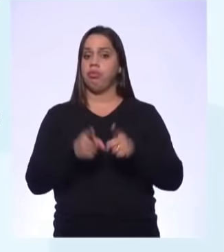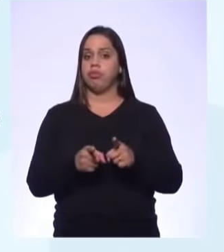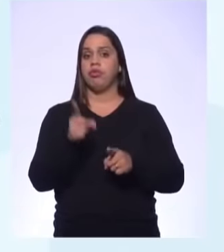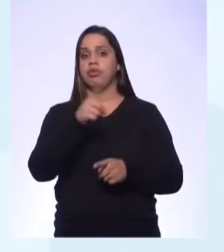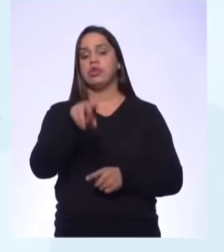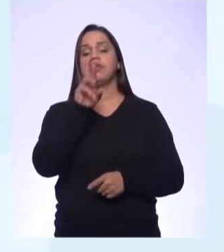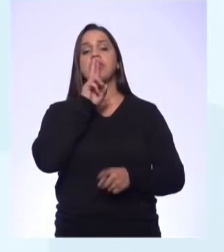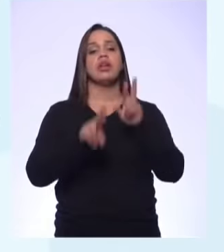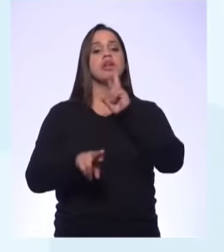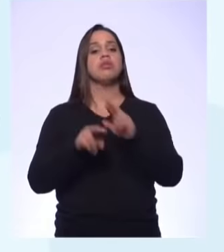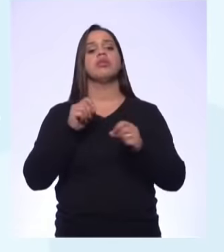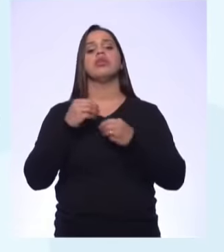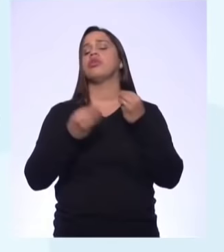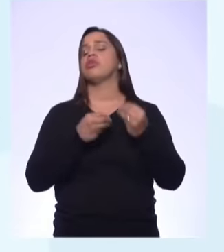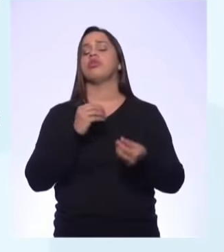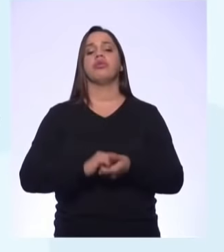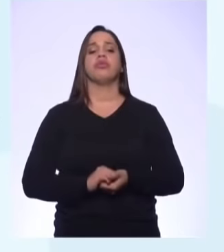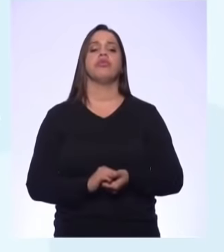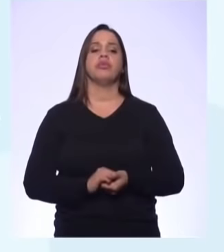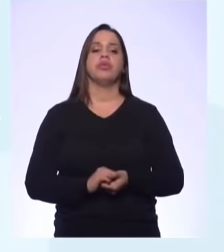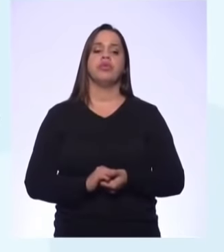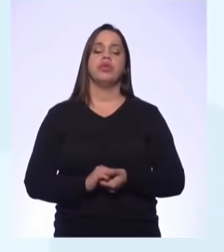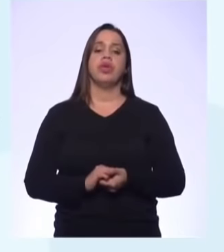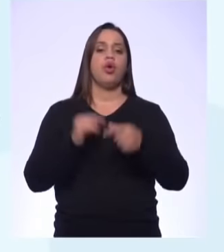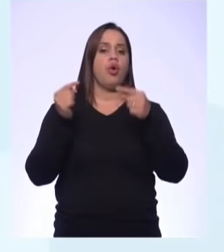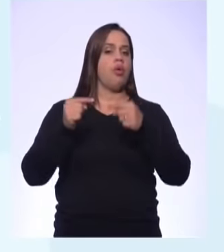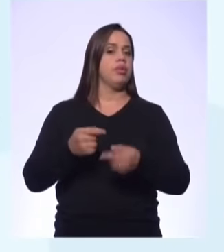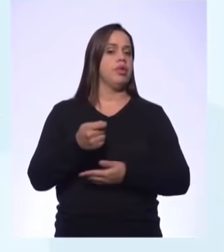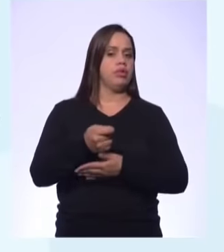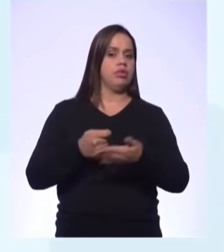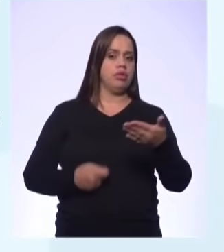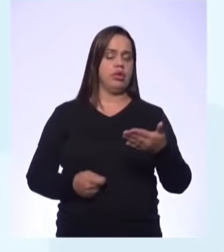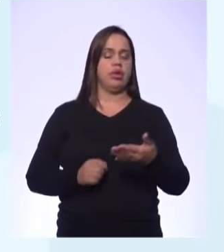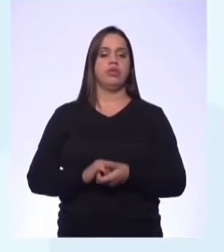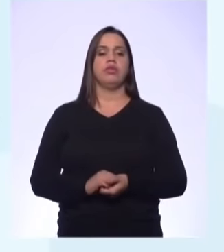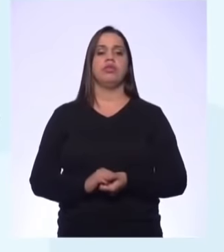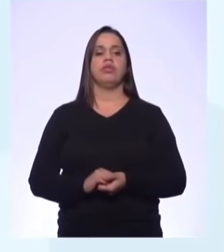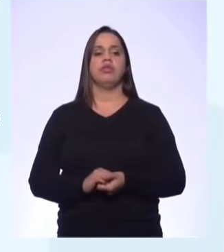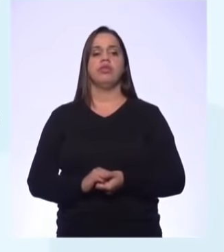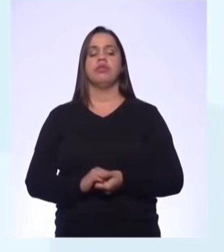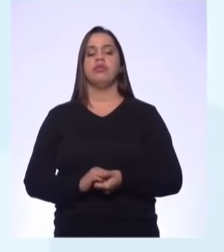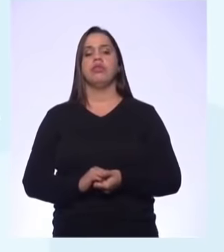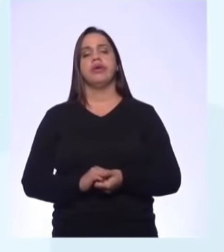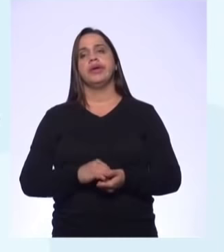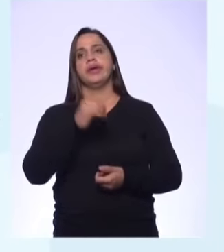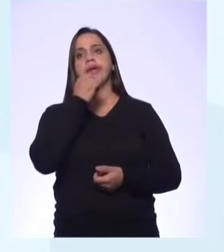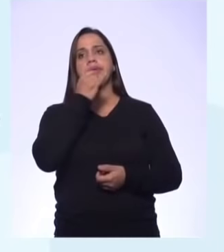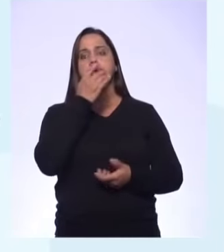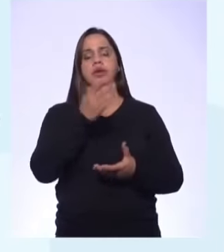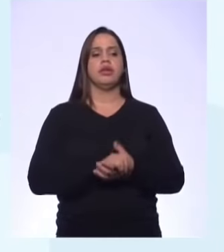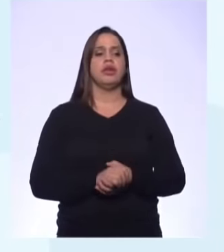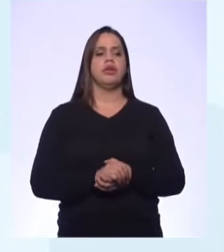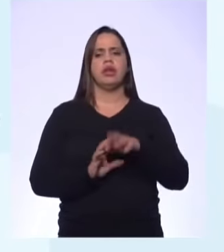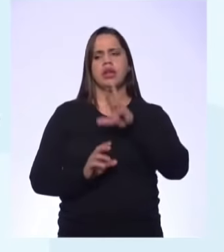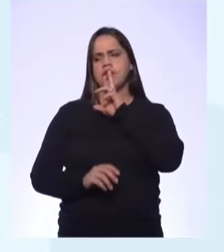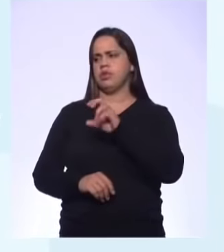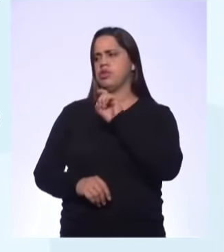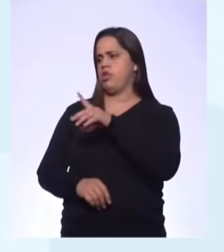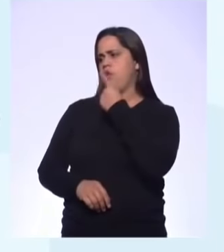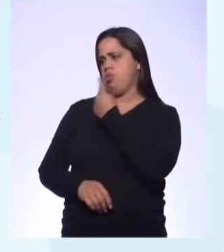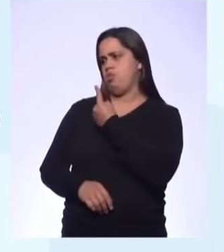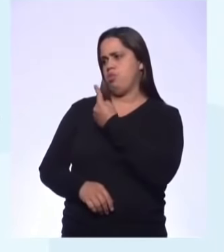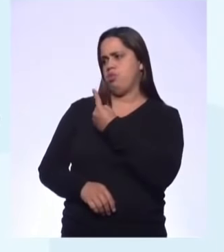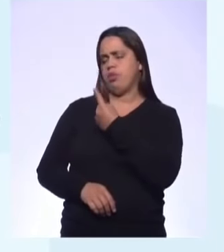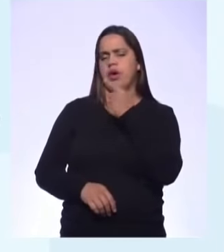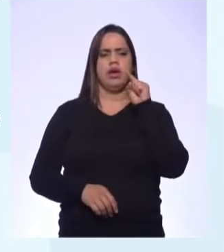vai responder lá, what are cells? Lá de acordo com o texto. Então, você vai responder cells are. Vamos responder só uma, né, Ed?